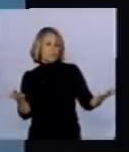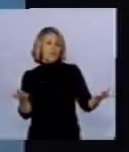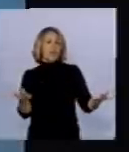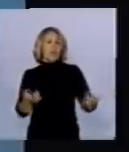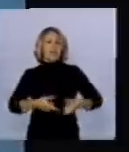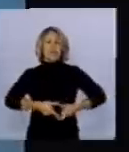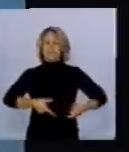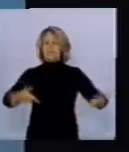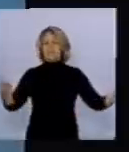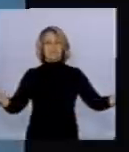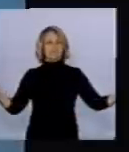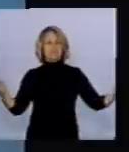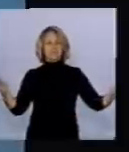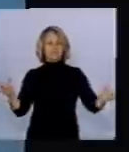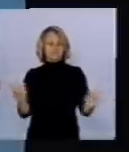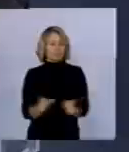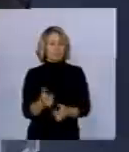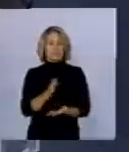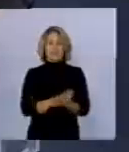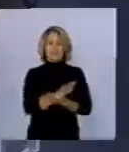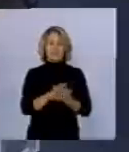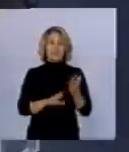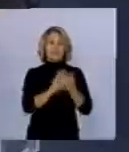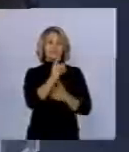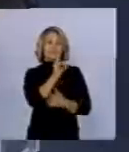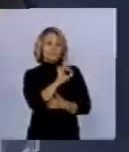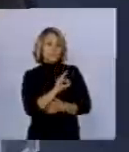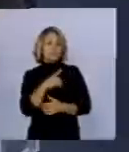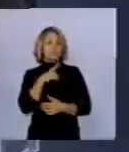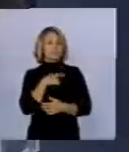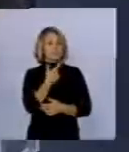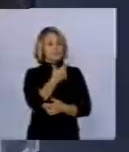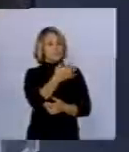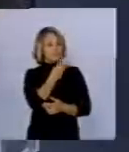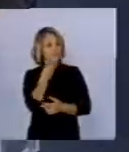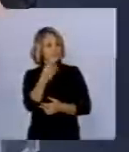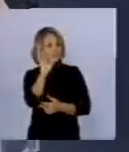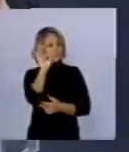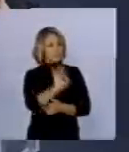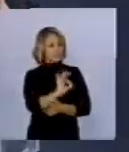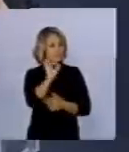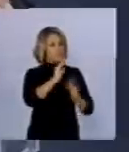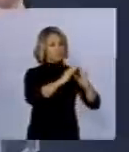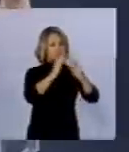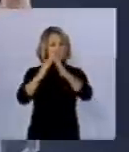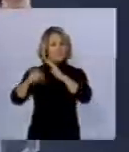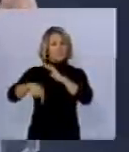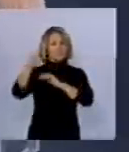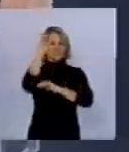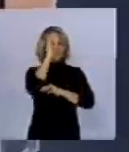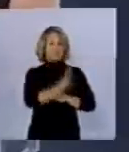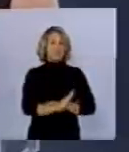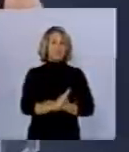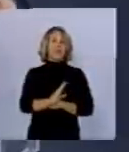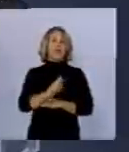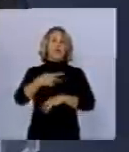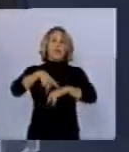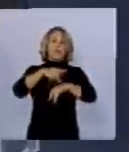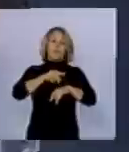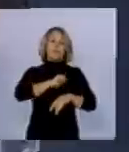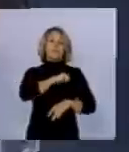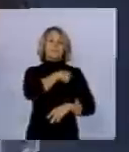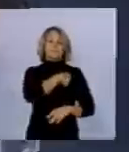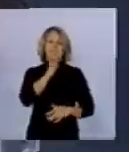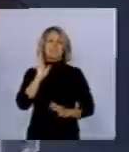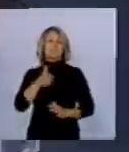porque a gente só atinge hoje 23% dos domicílios no país imaginar que a Argentina aqui do lado já atingiu 83 a